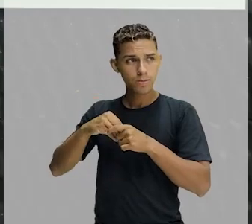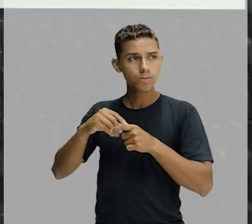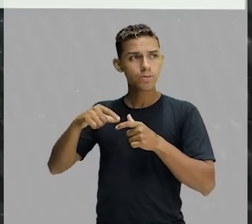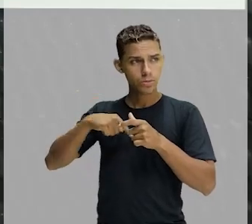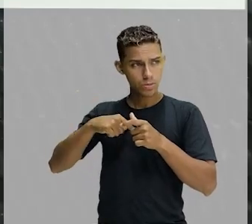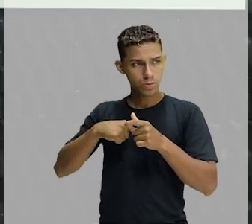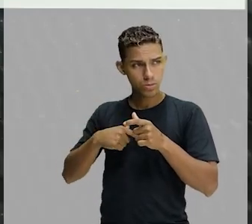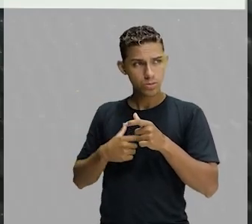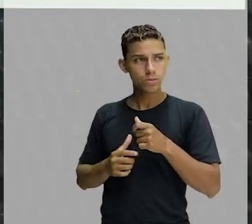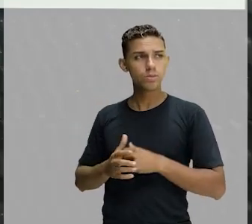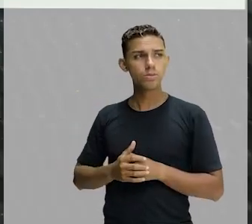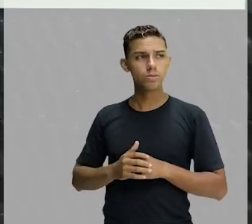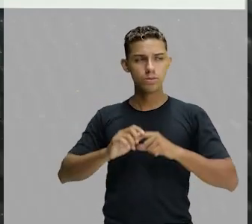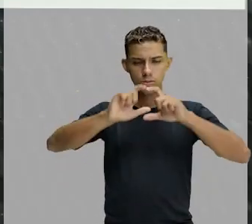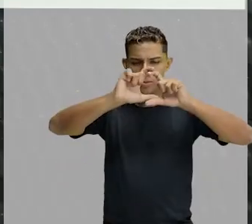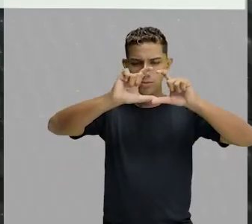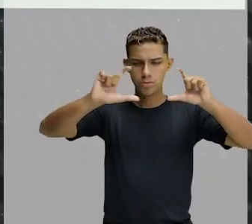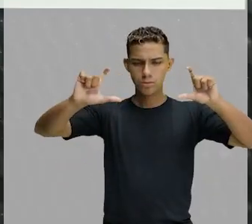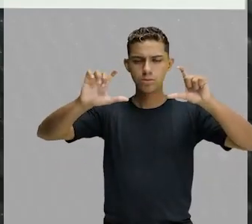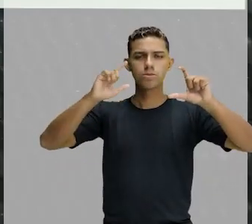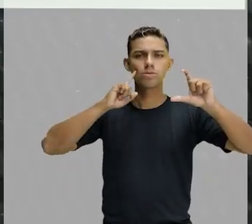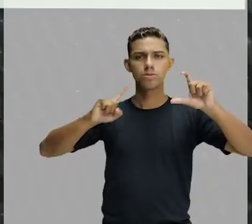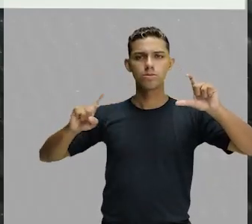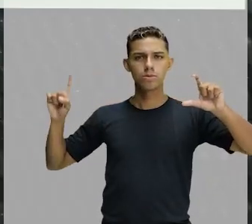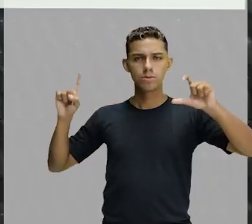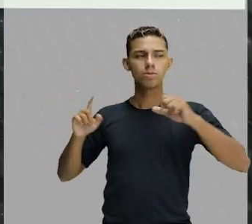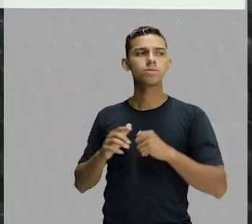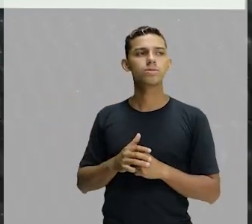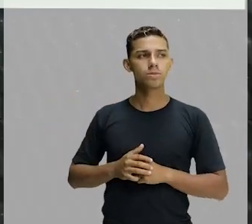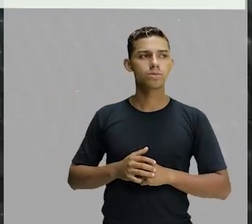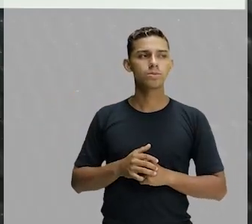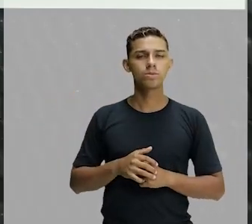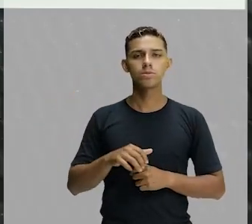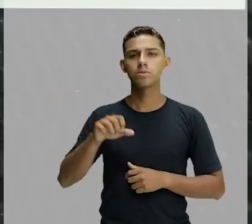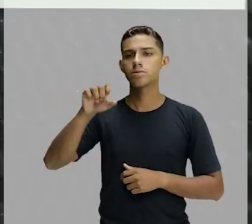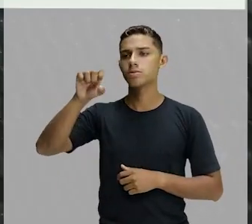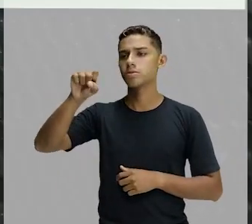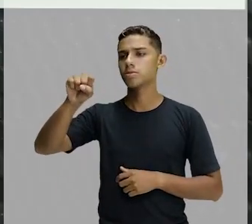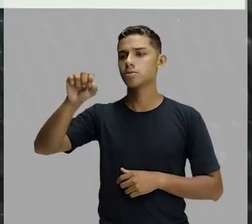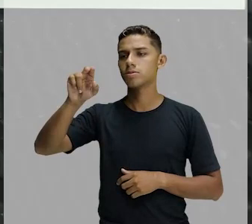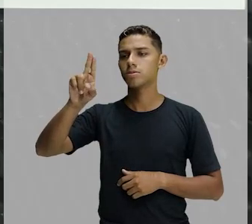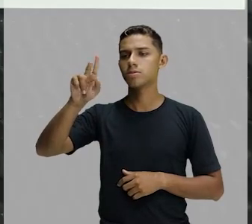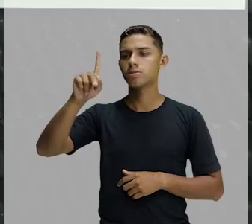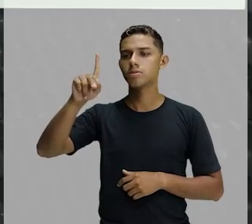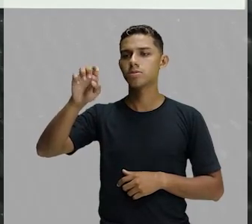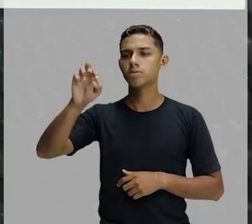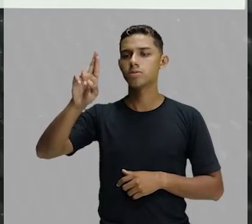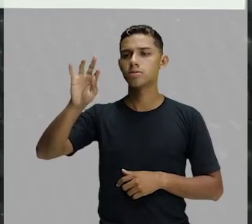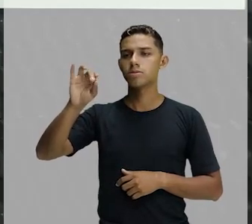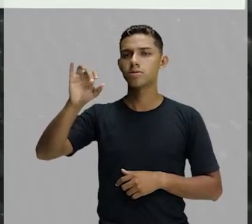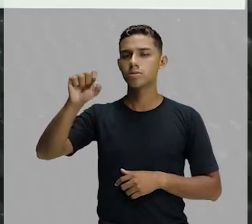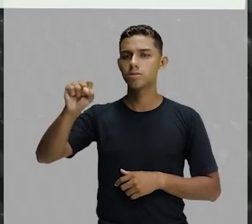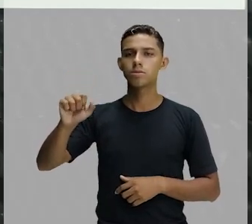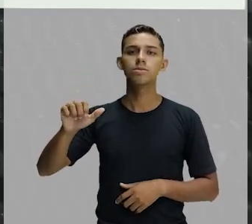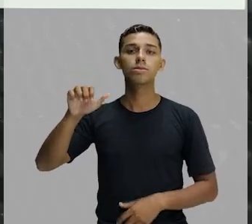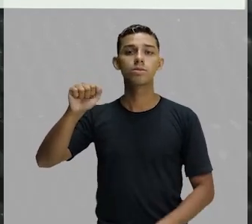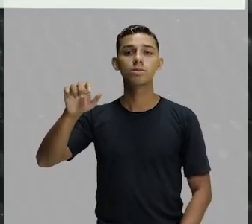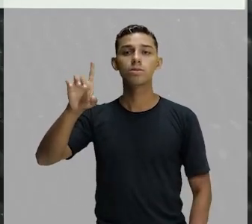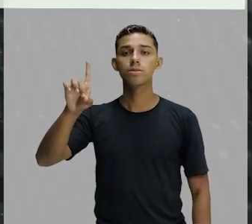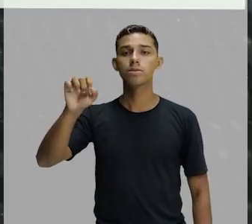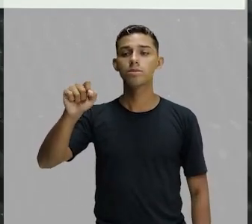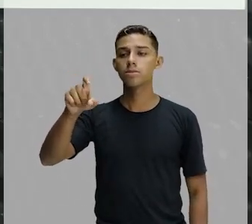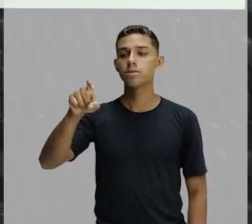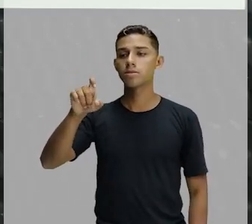ó, nessa parte de cima, nós temos a superfície adaxial, ou